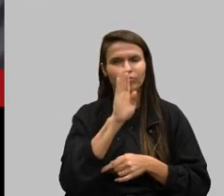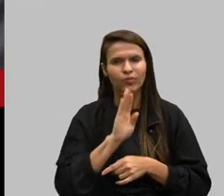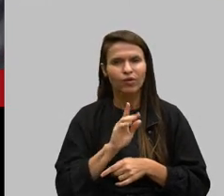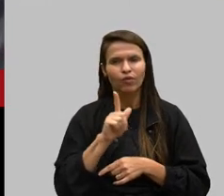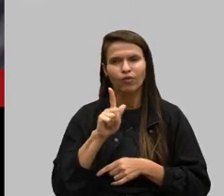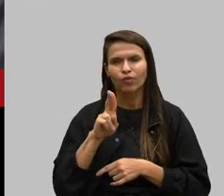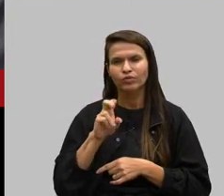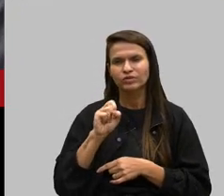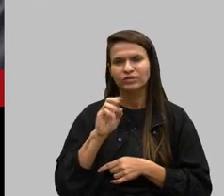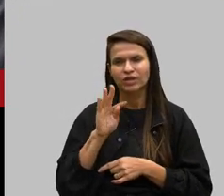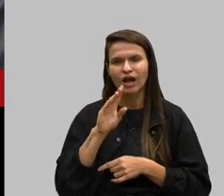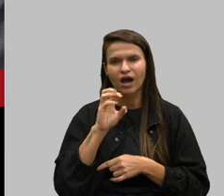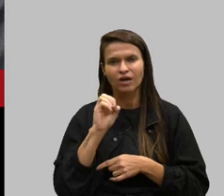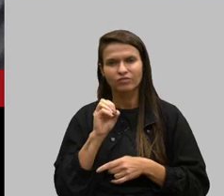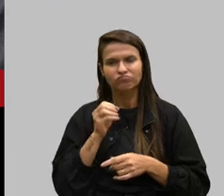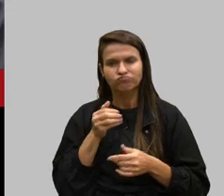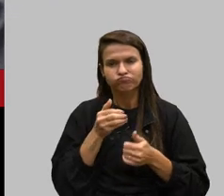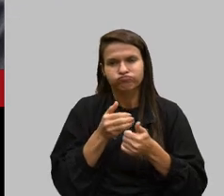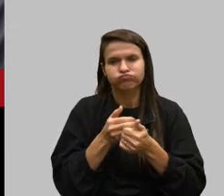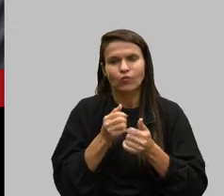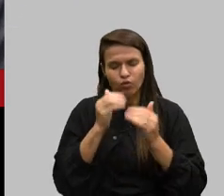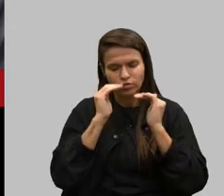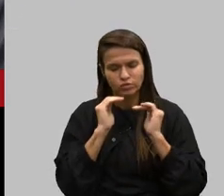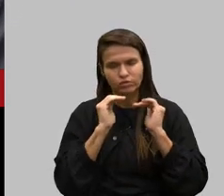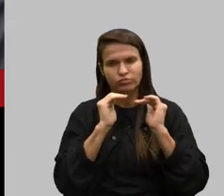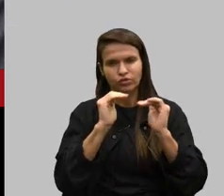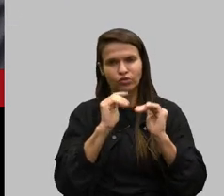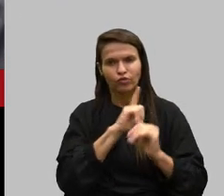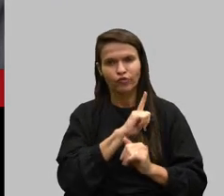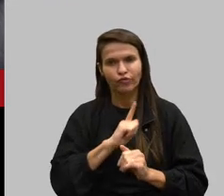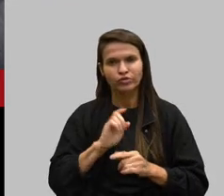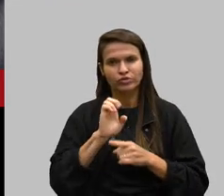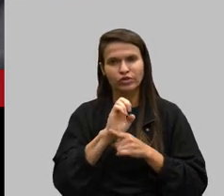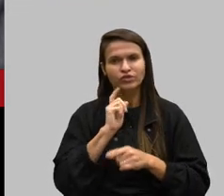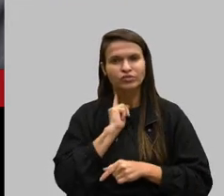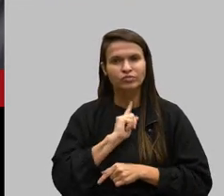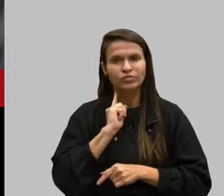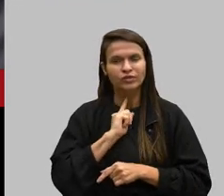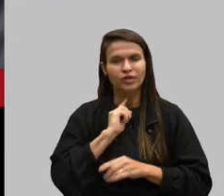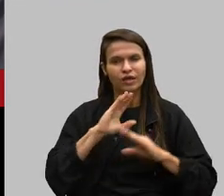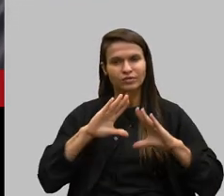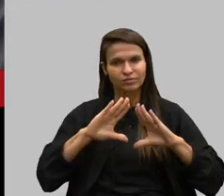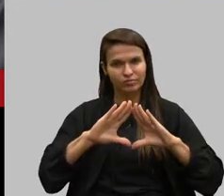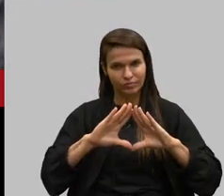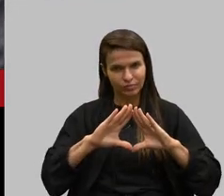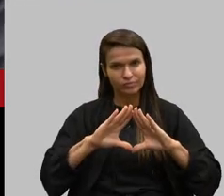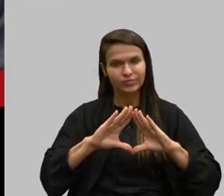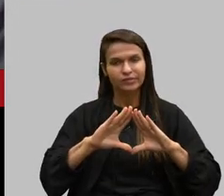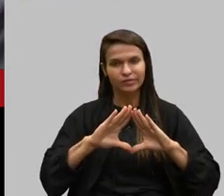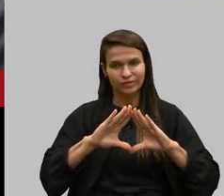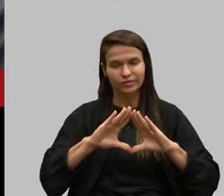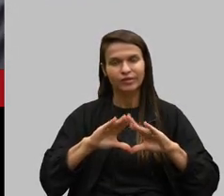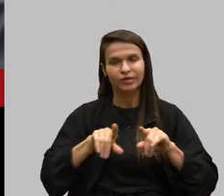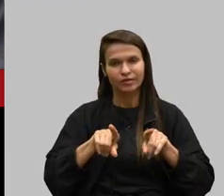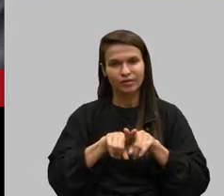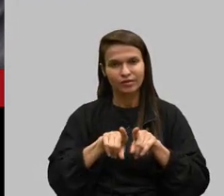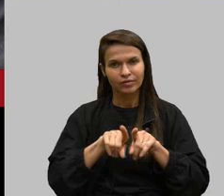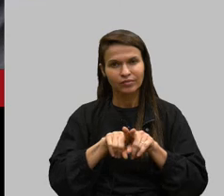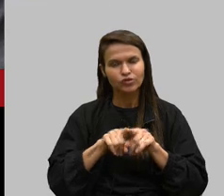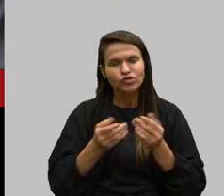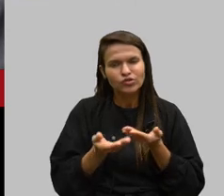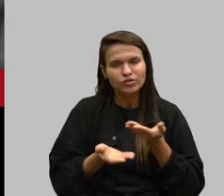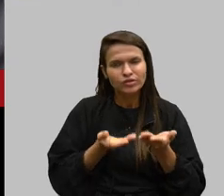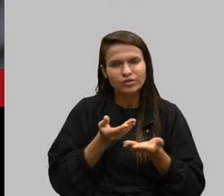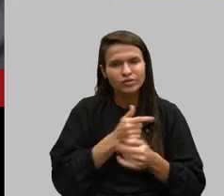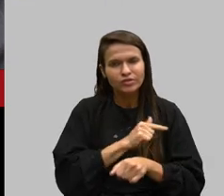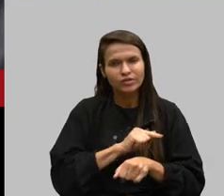aproximou de fato e trouxe o respeito do Governo do Estado de Minas Assembleia Legislativa através do seu trato não só de você